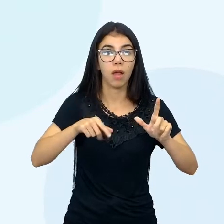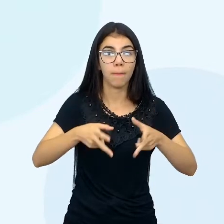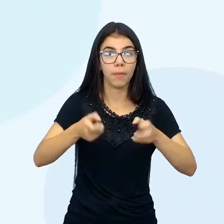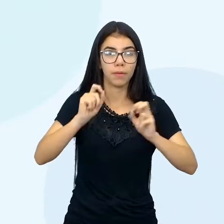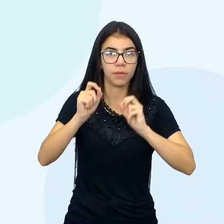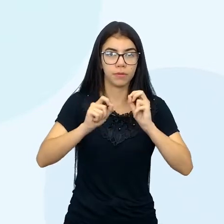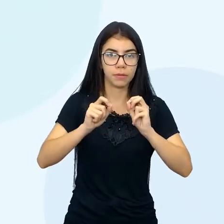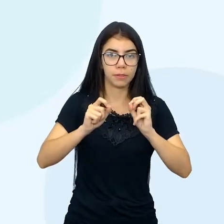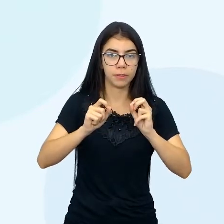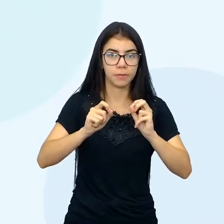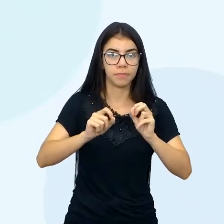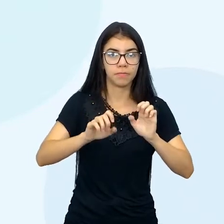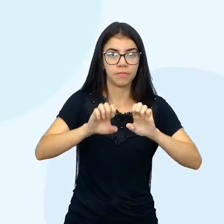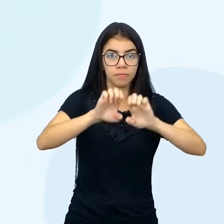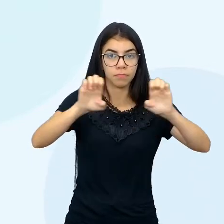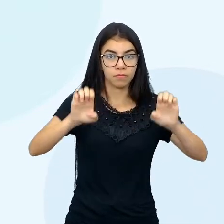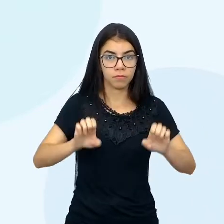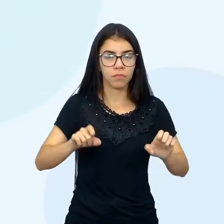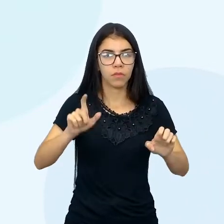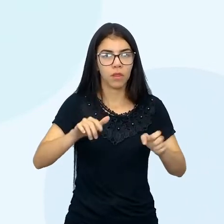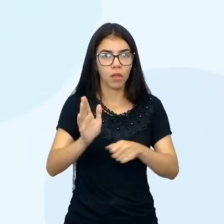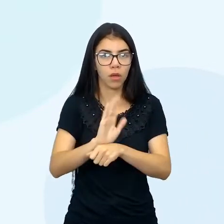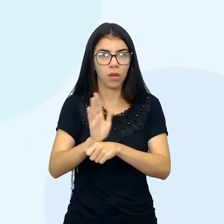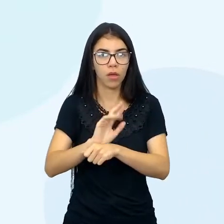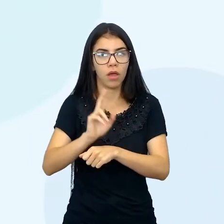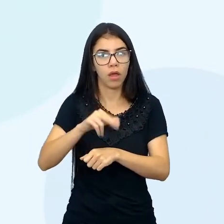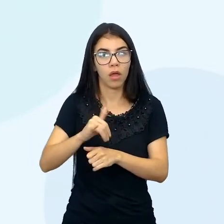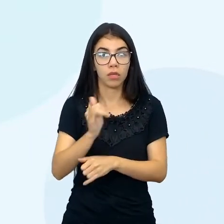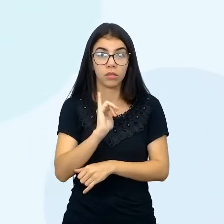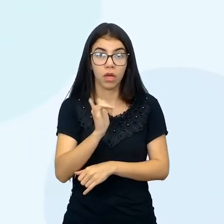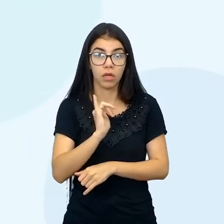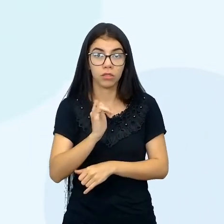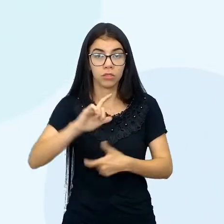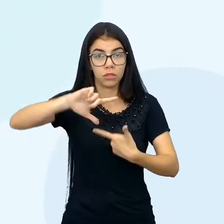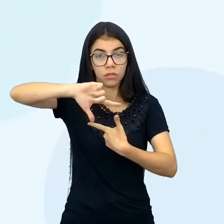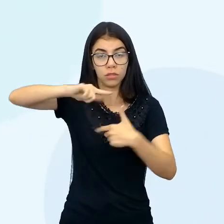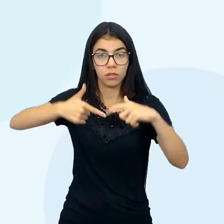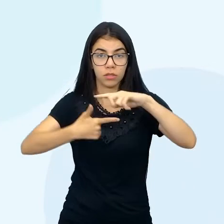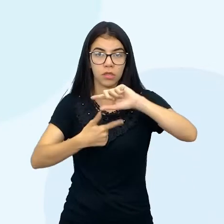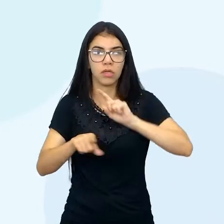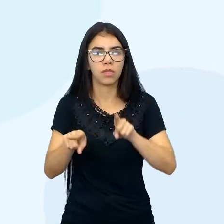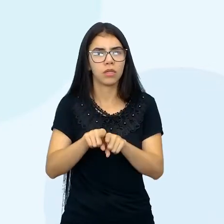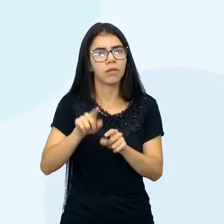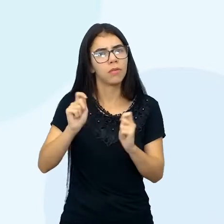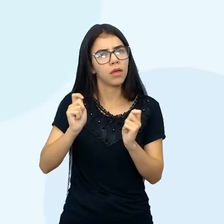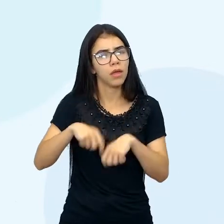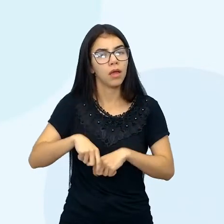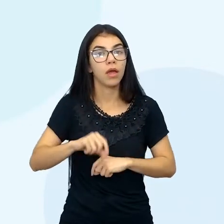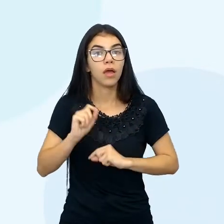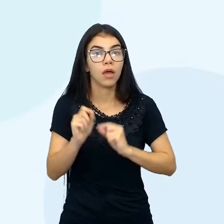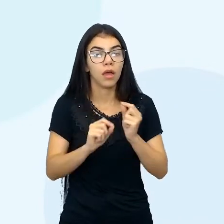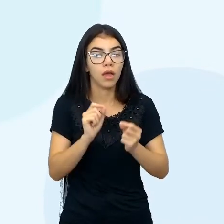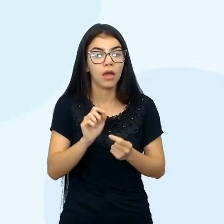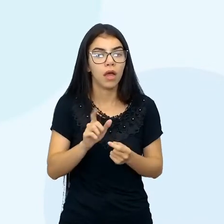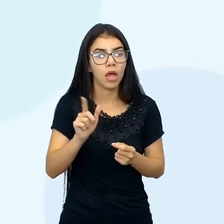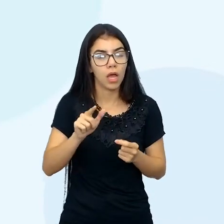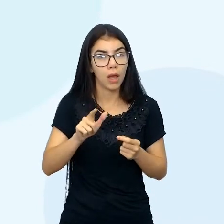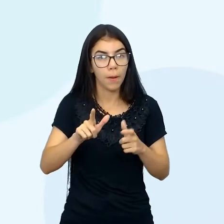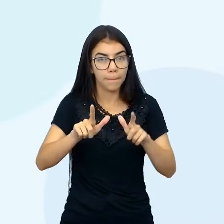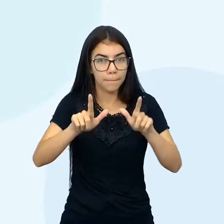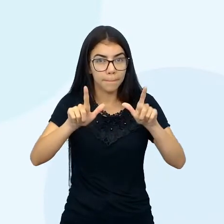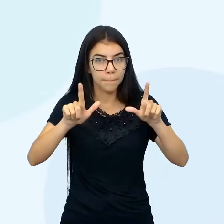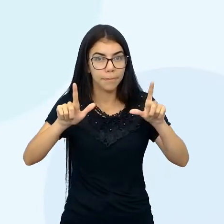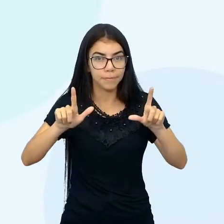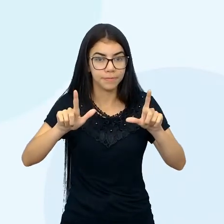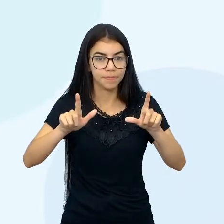tem uma estrutura. O cinema constrói a narrativa a partir de imagens. E aí eu vou fazer o seguinte, deste plano curto,